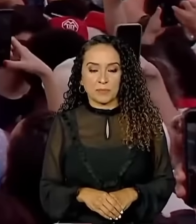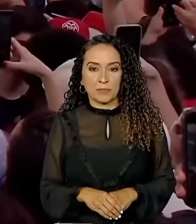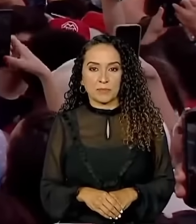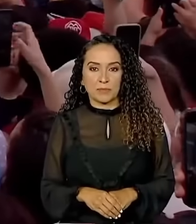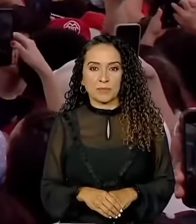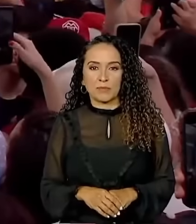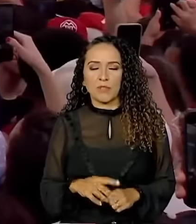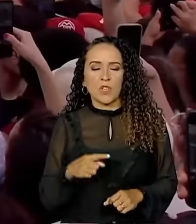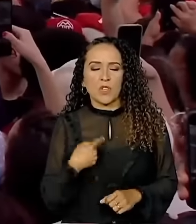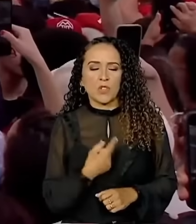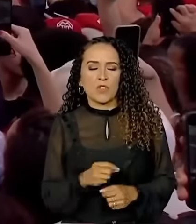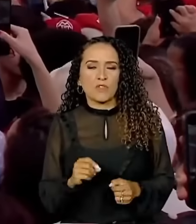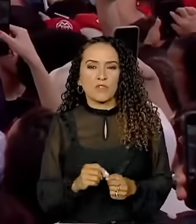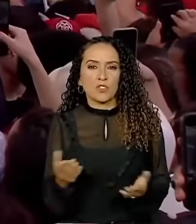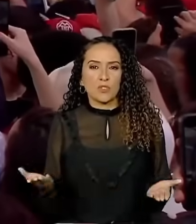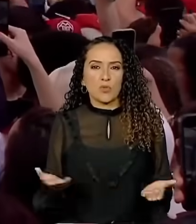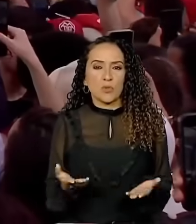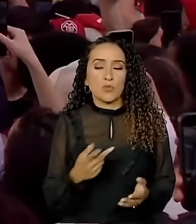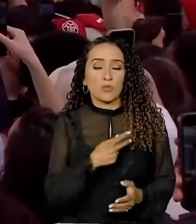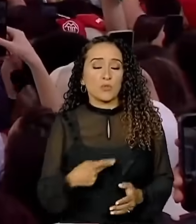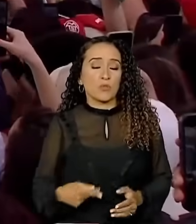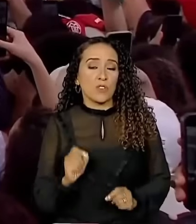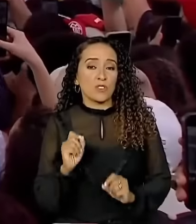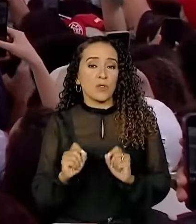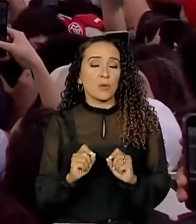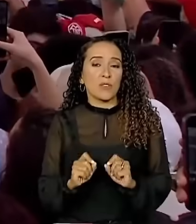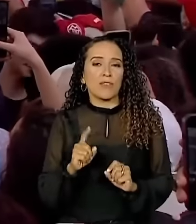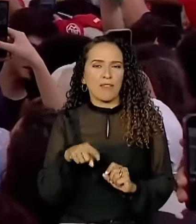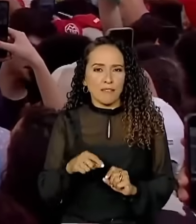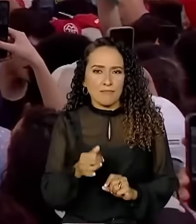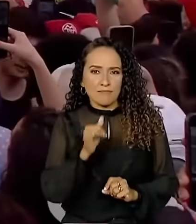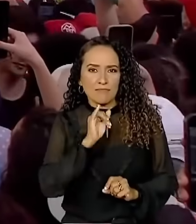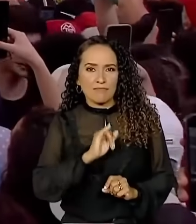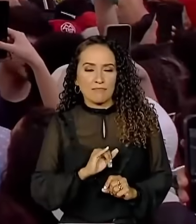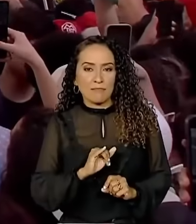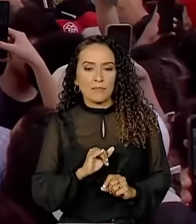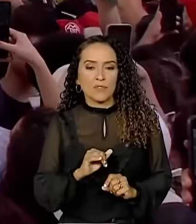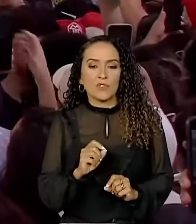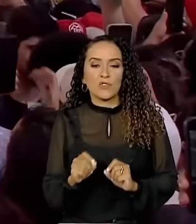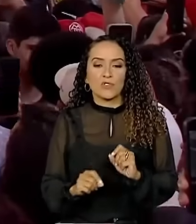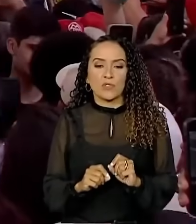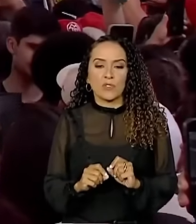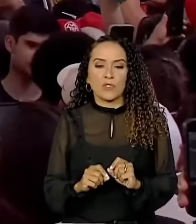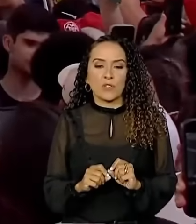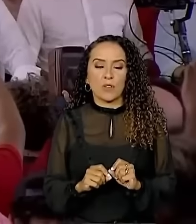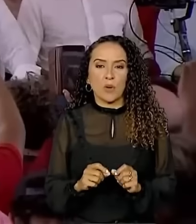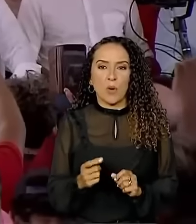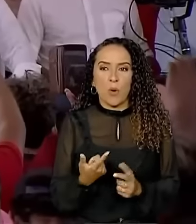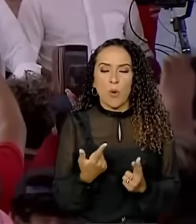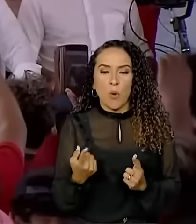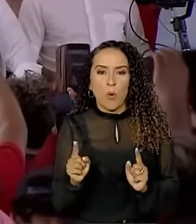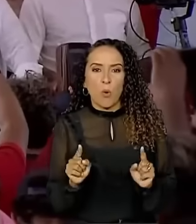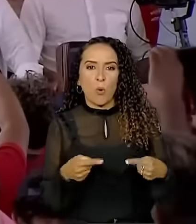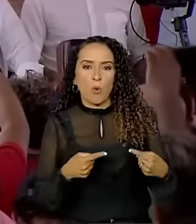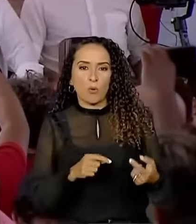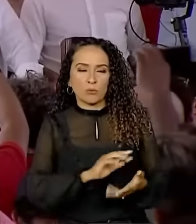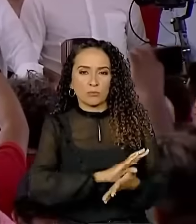E o que a gente está fazendo aqui hoje, presidente, é um exemplo. Um exemplo contra o